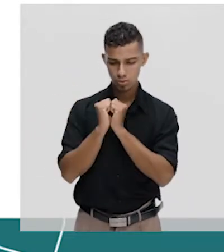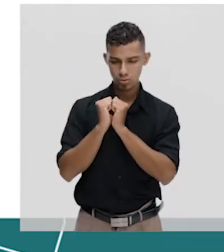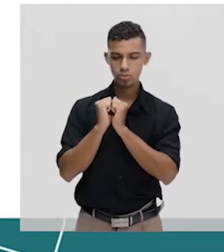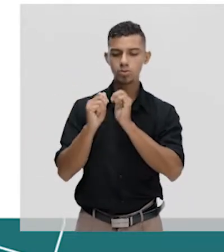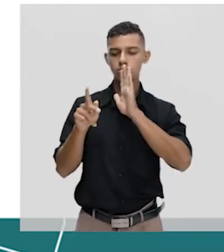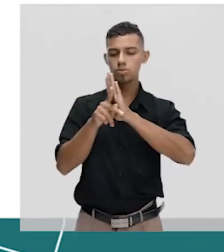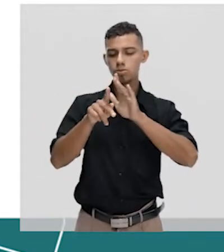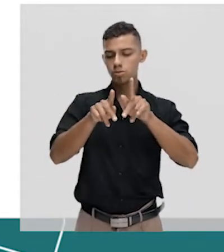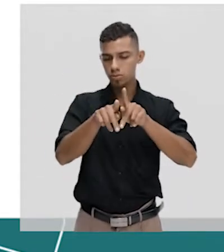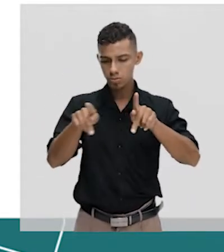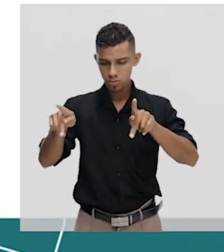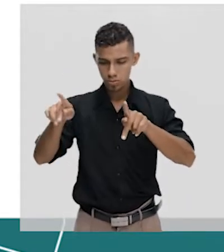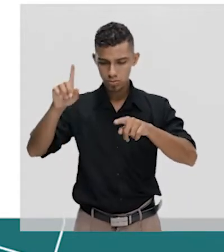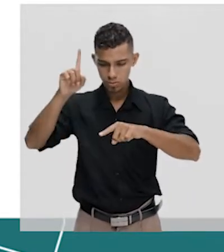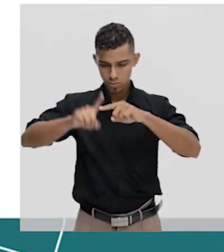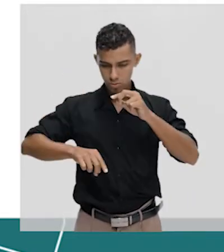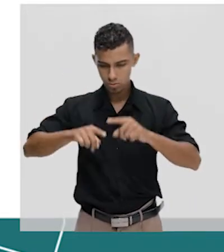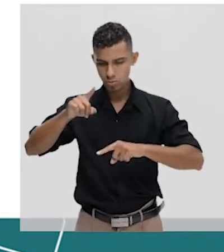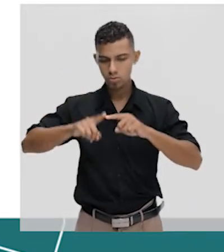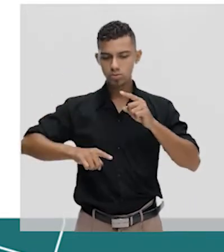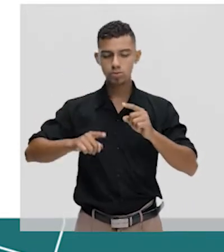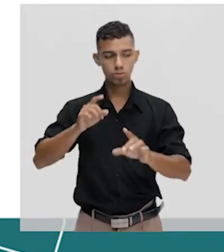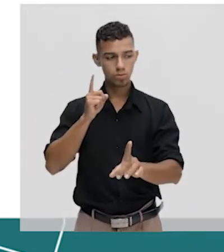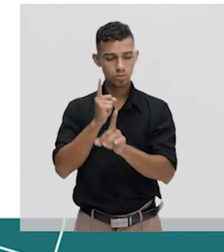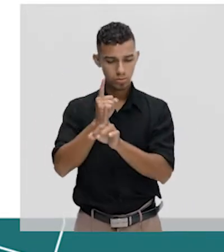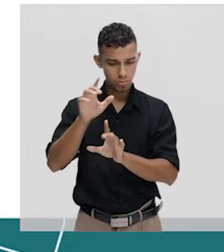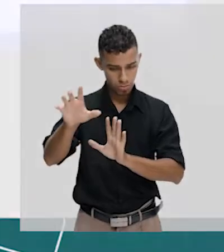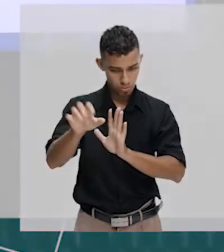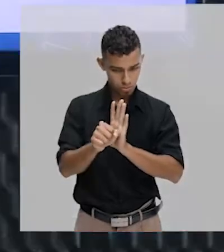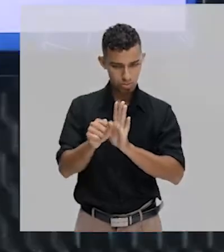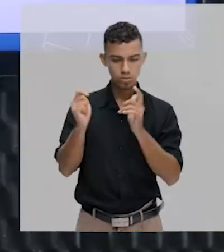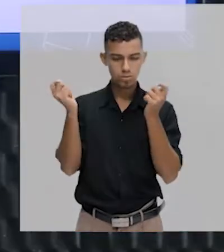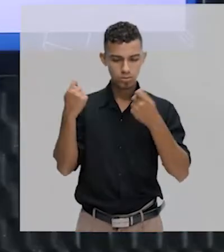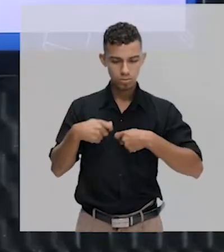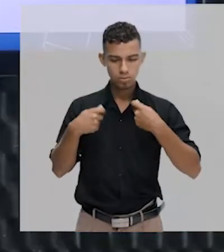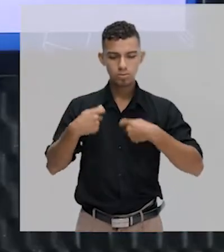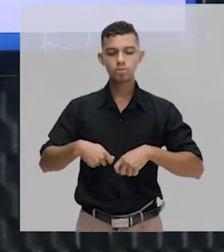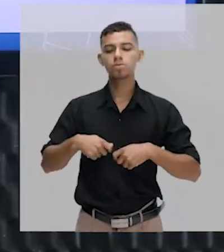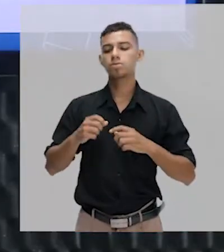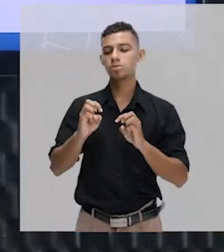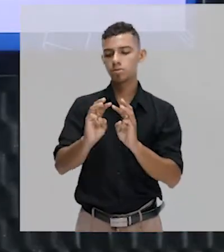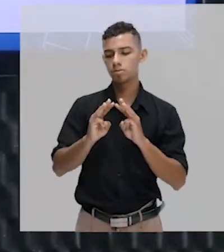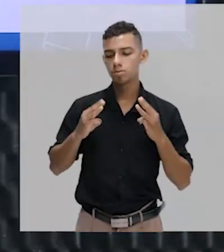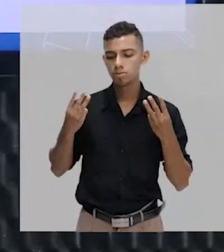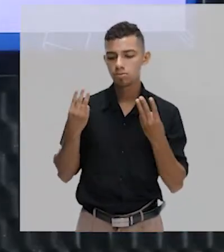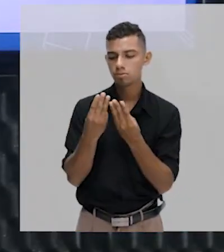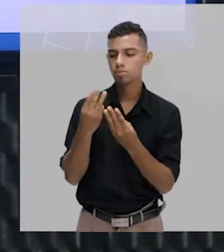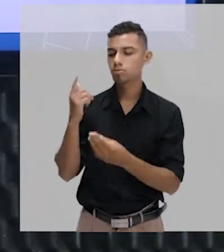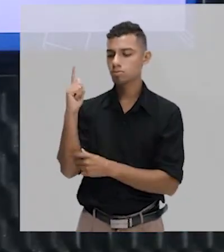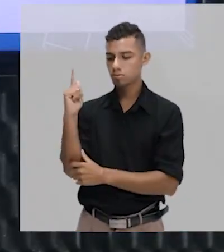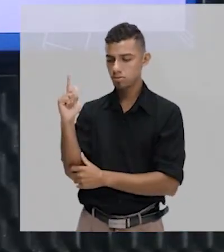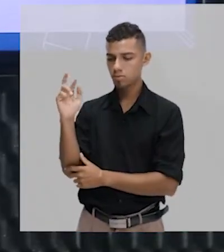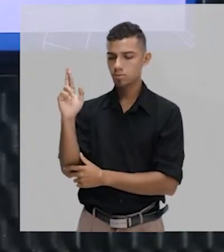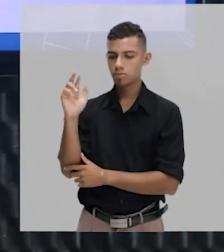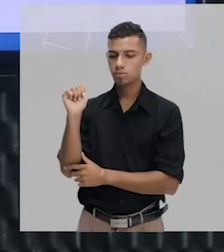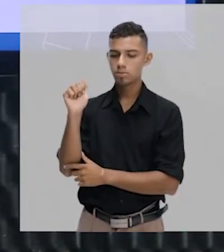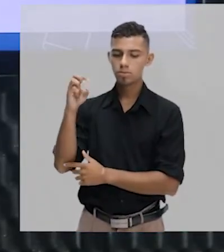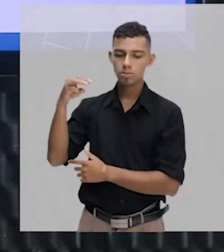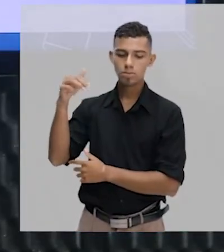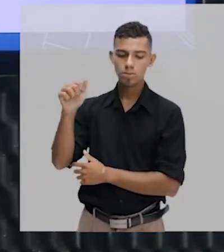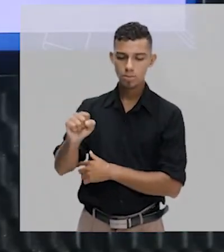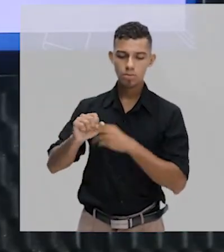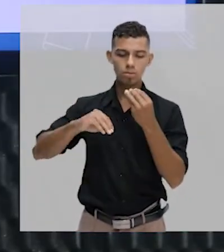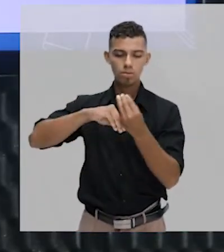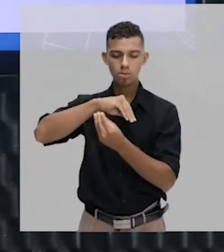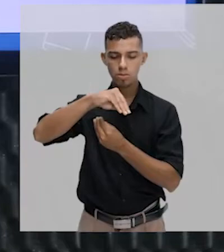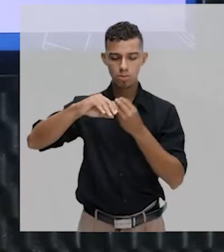produto obtido. A massa em gramas da substância formada é. Então, aqui nós temos uma reação entre o